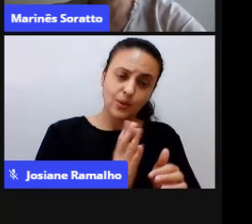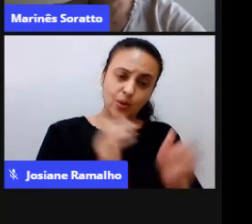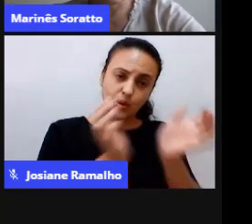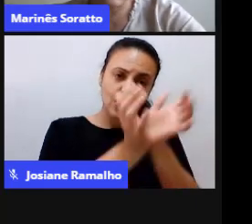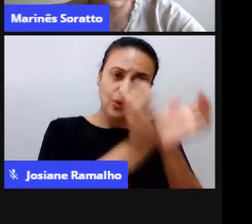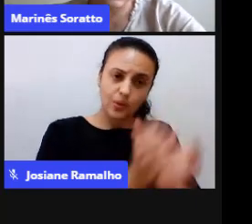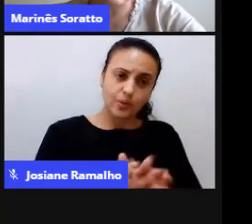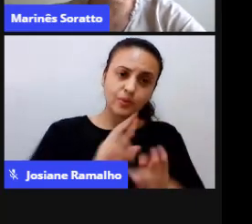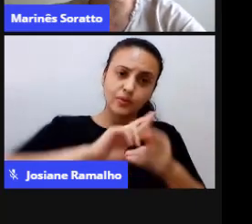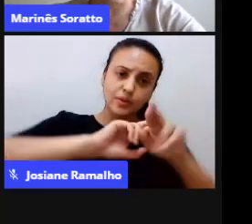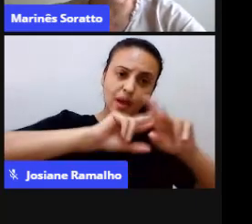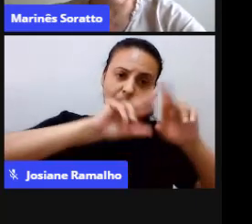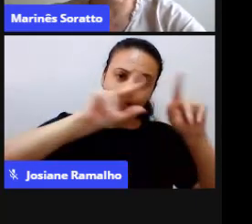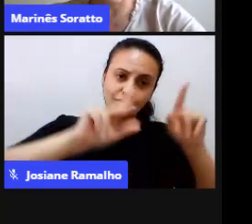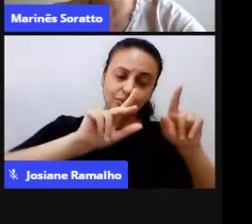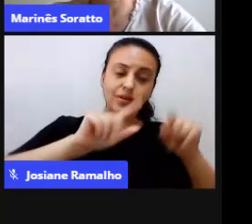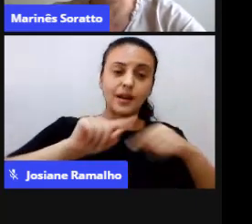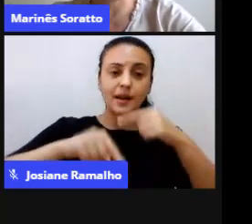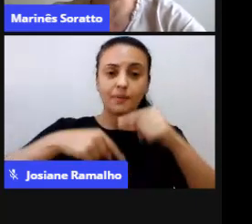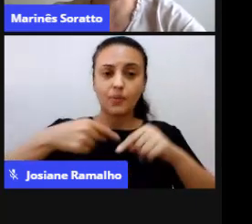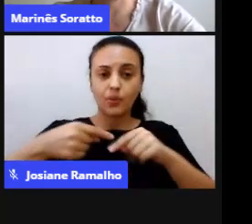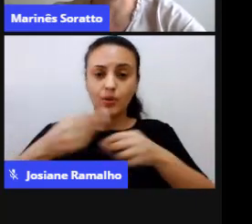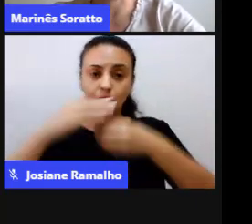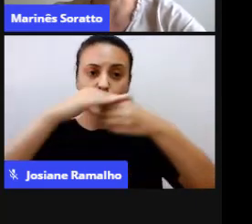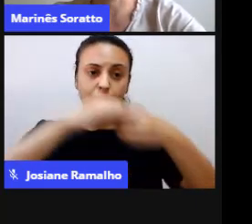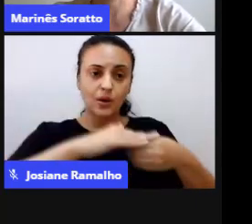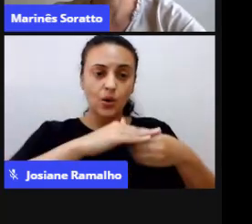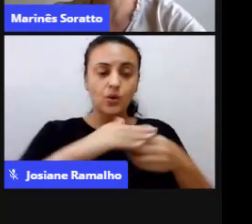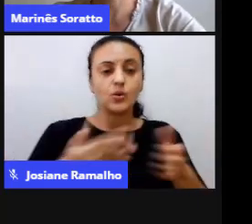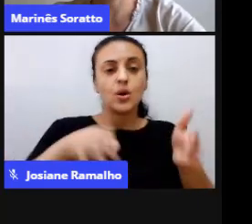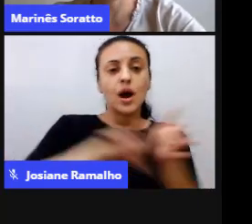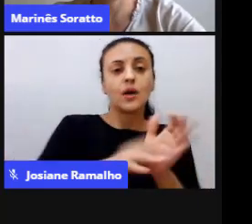né? E que resulta no povo brasileiro.